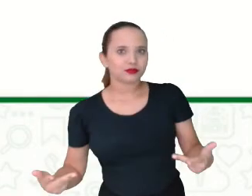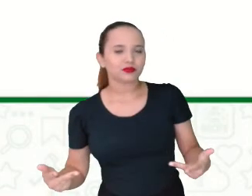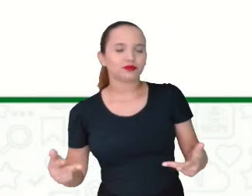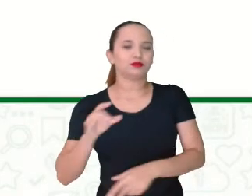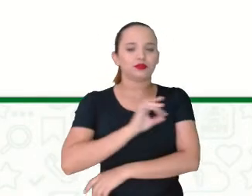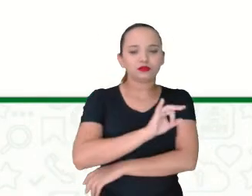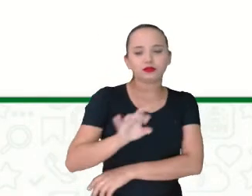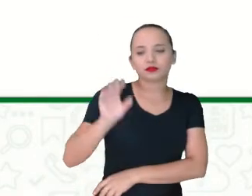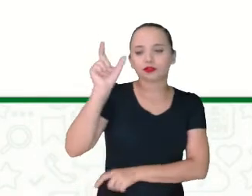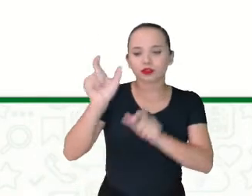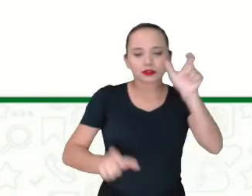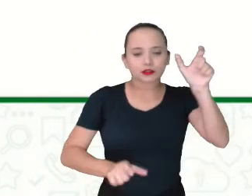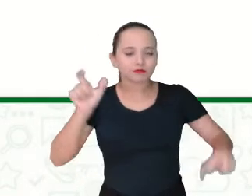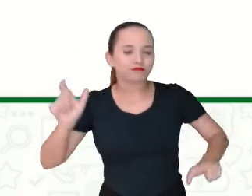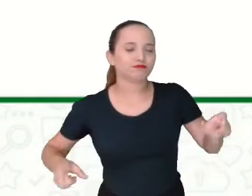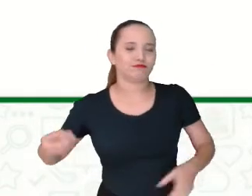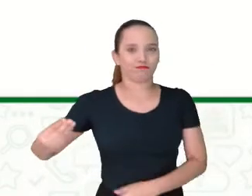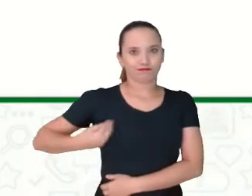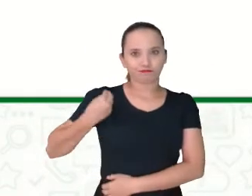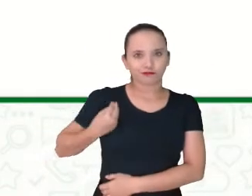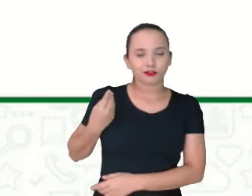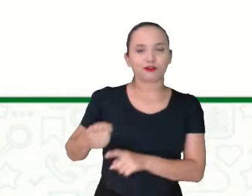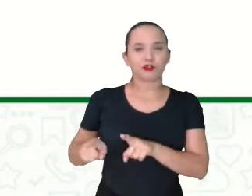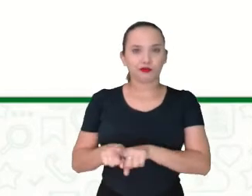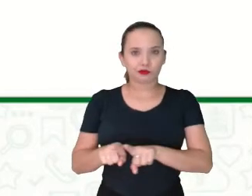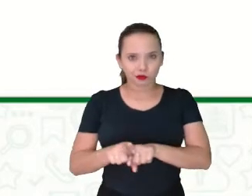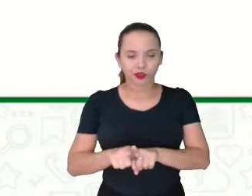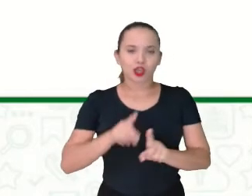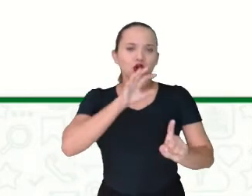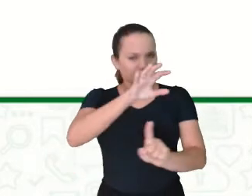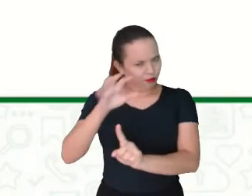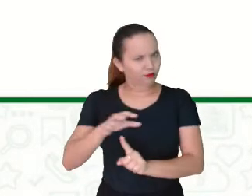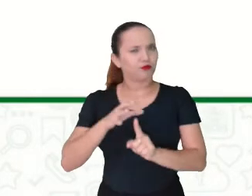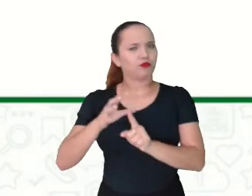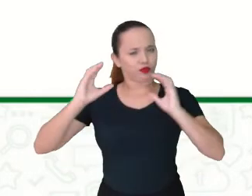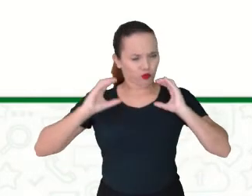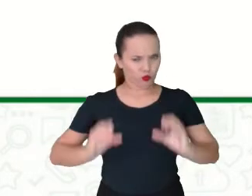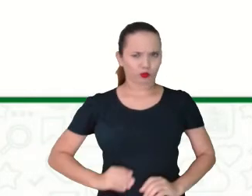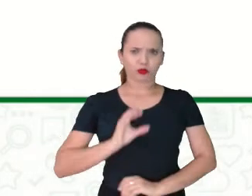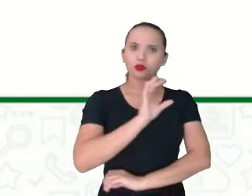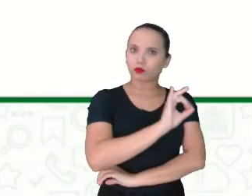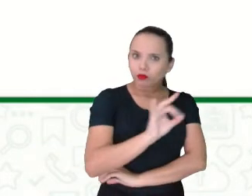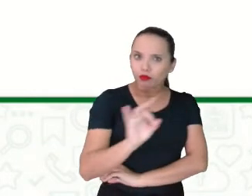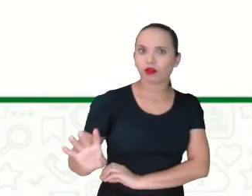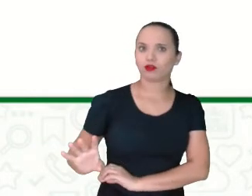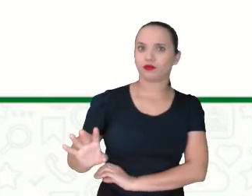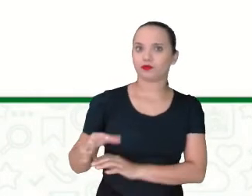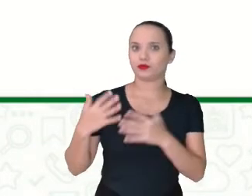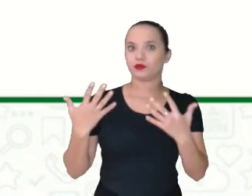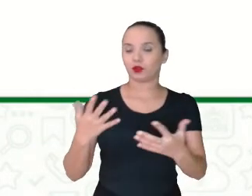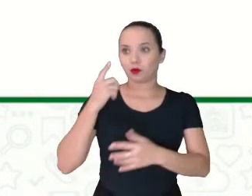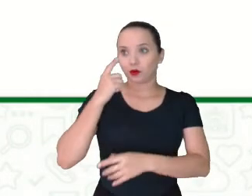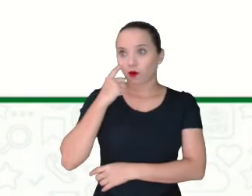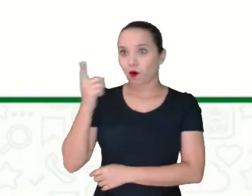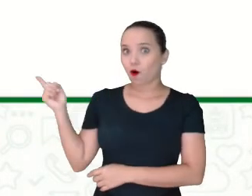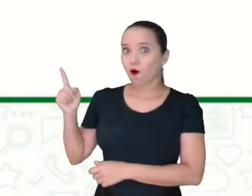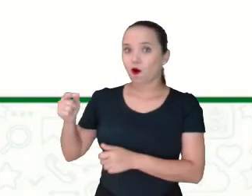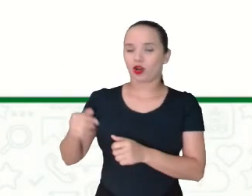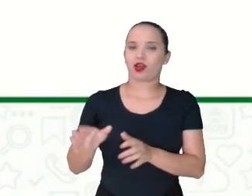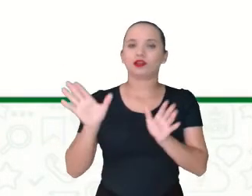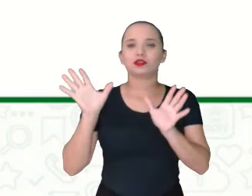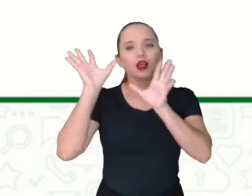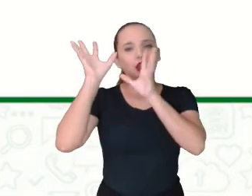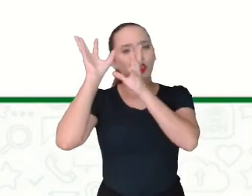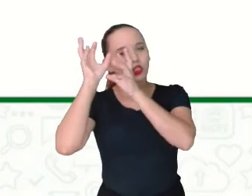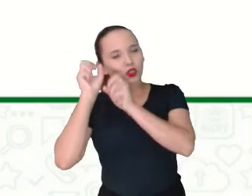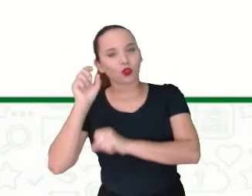cada ser vivo, né, planta, influencia bastante o comportamento de cada um deles. Então, ó, olha essa dormideira